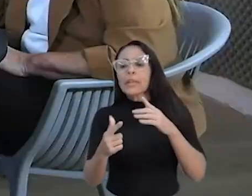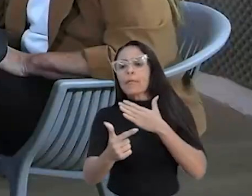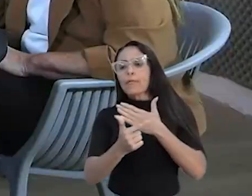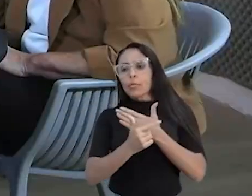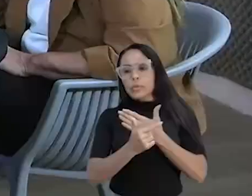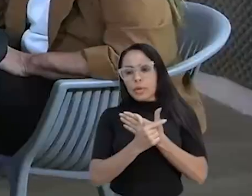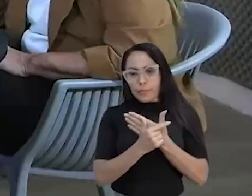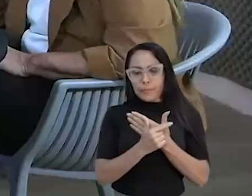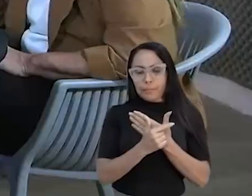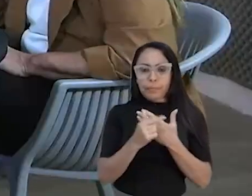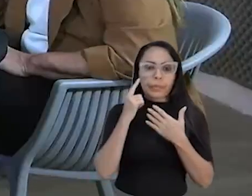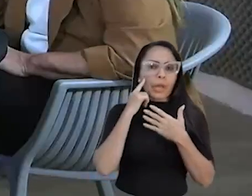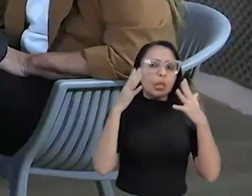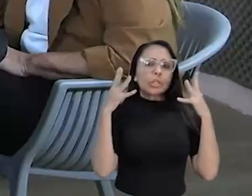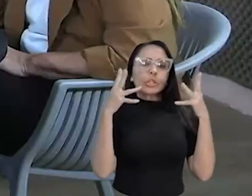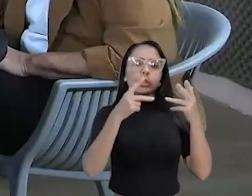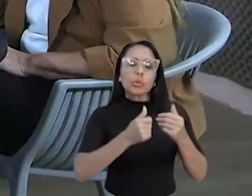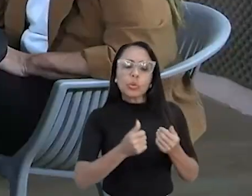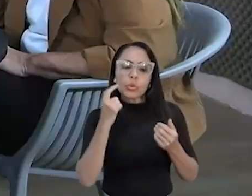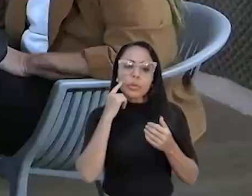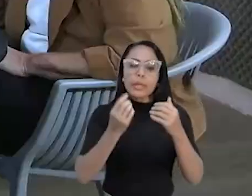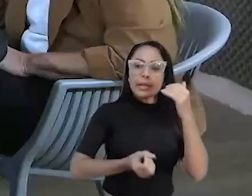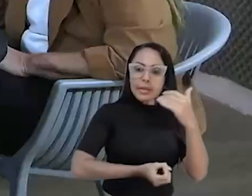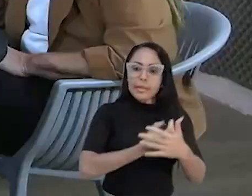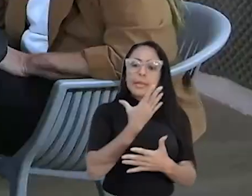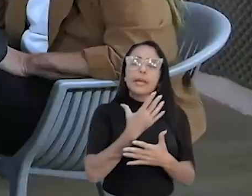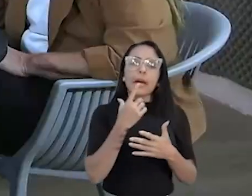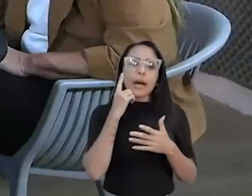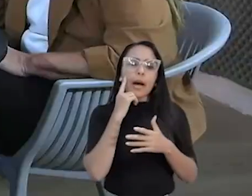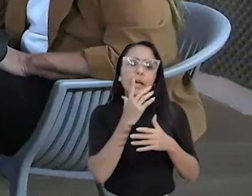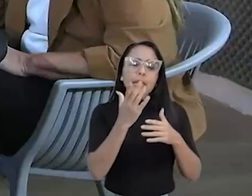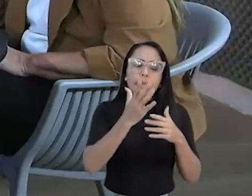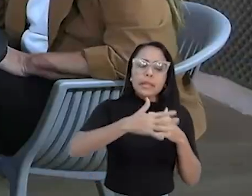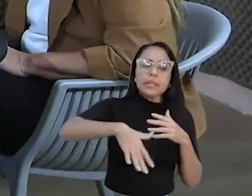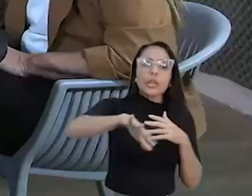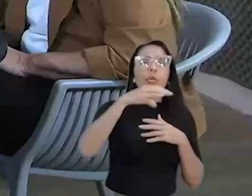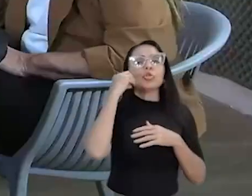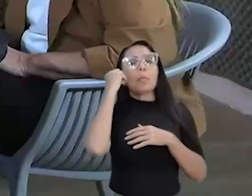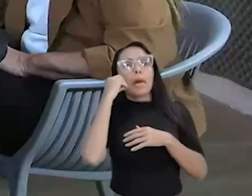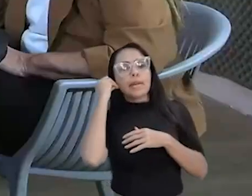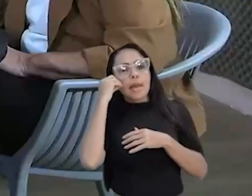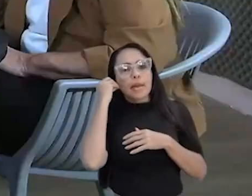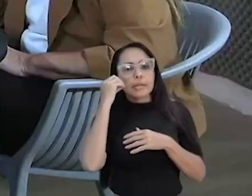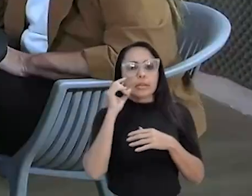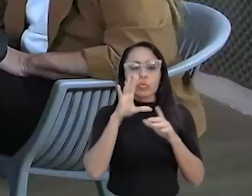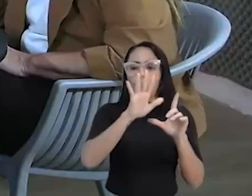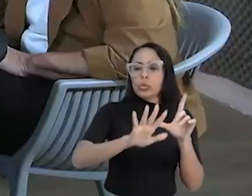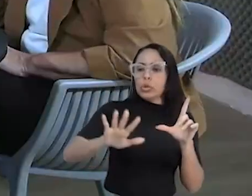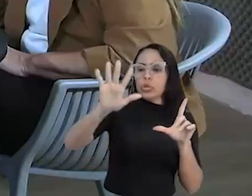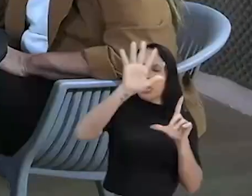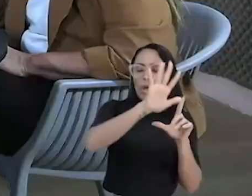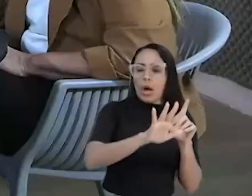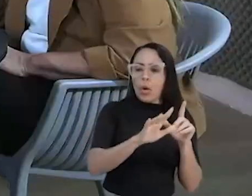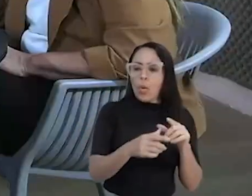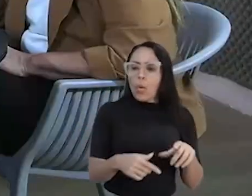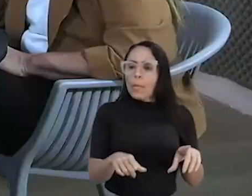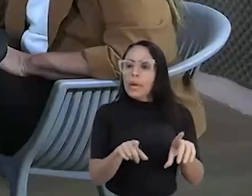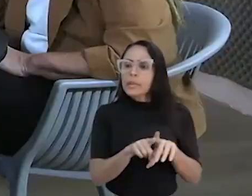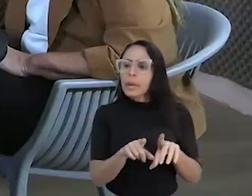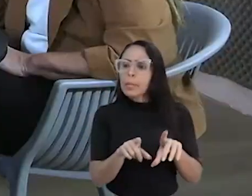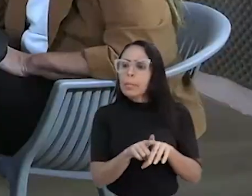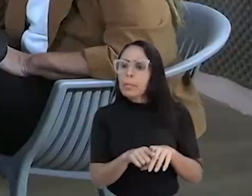função, né? De tudo que ele cria, né, e tem que ter a experiência, não só no digital, mas também